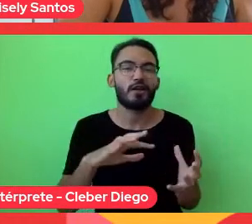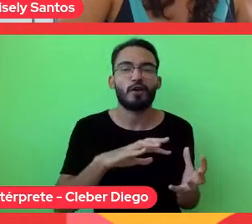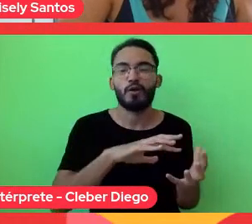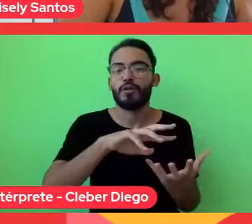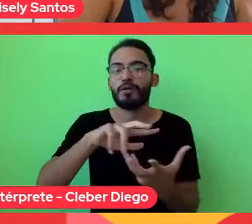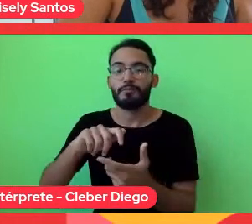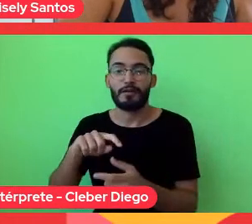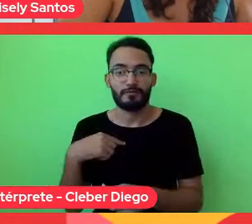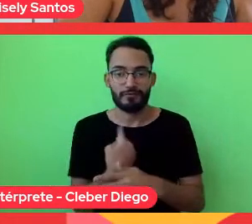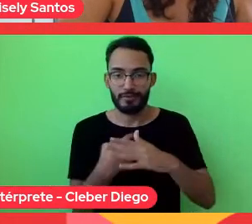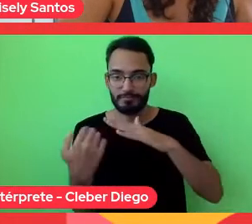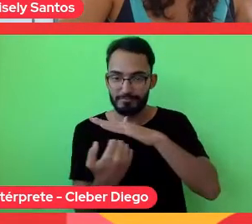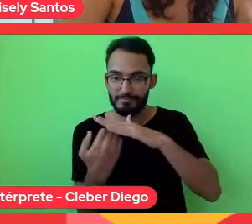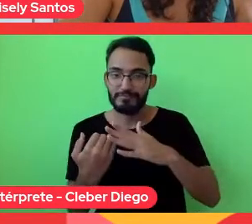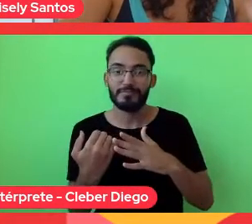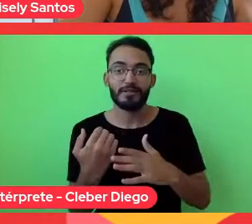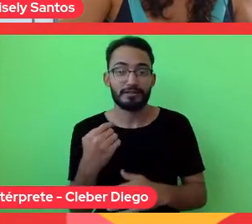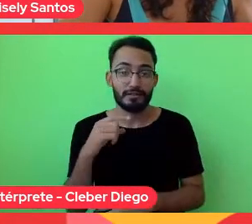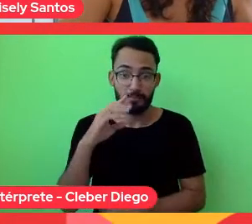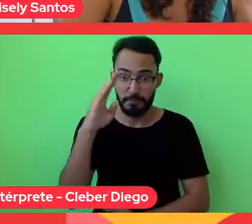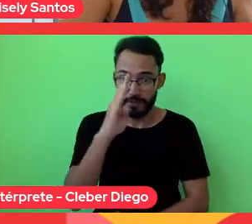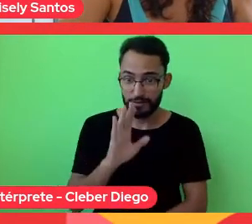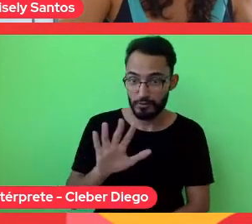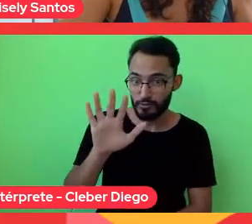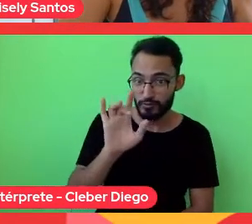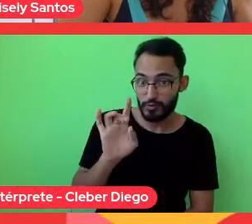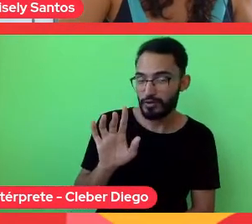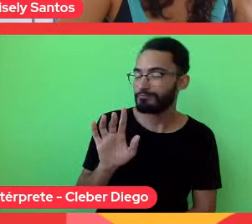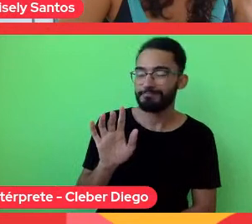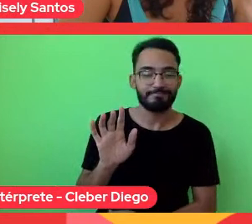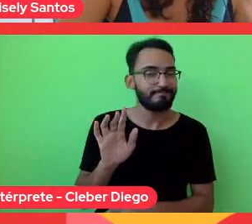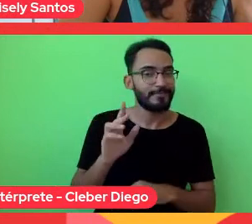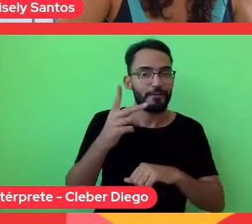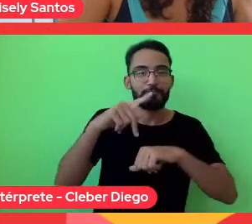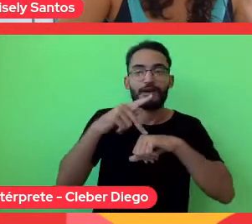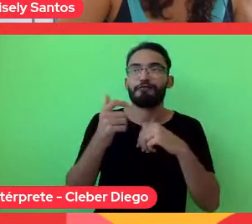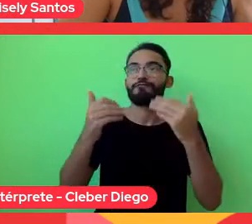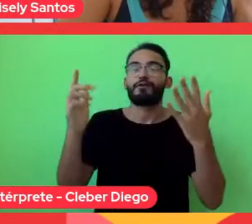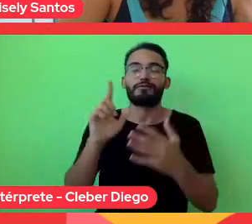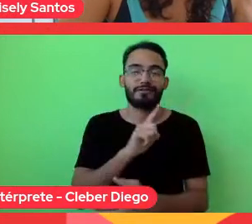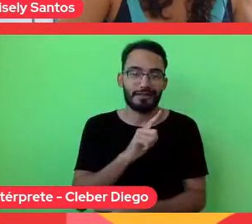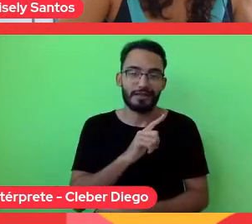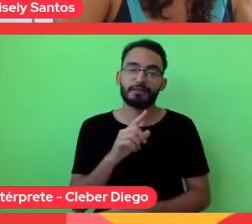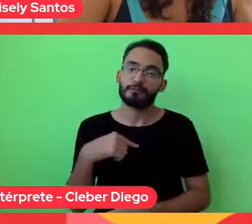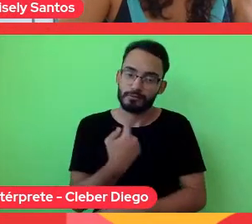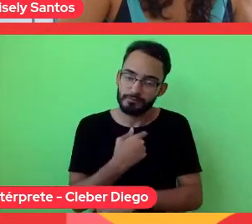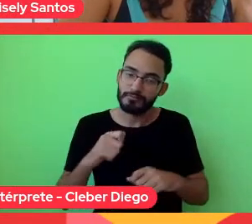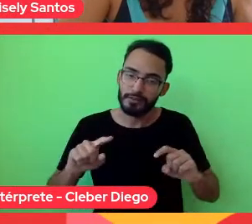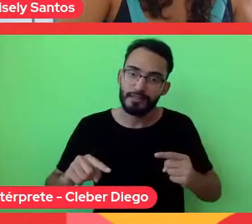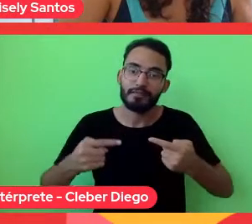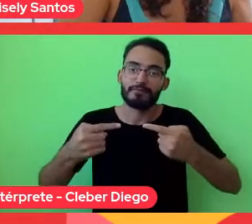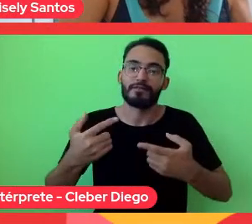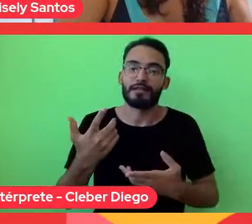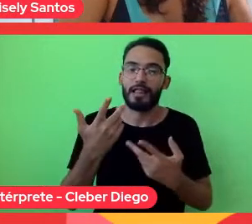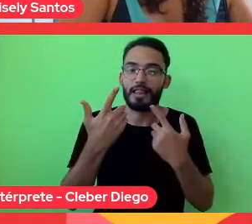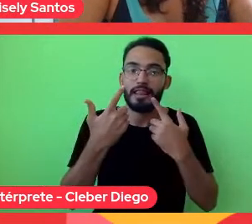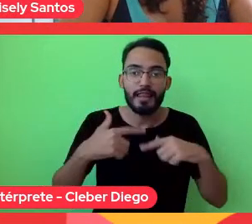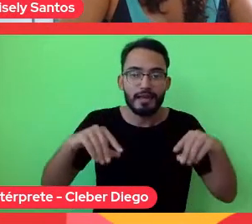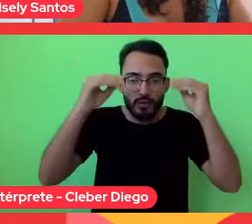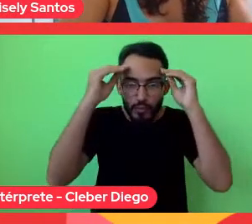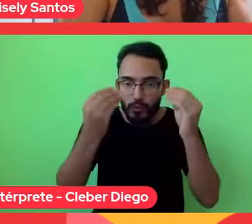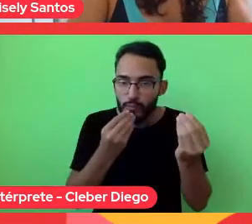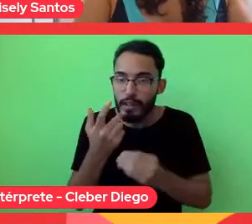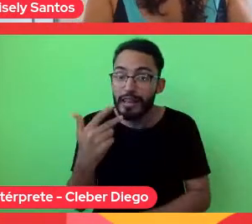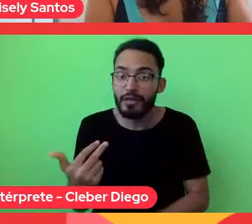numa empresa multinacional, então a gente precisa se desafiar em relação à língua ali, né? E é aquela coisa. Se o